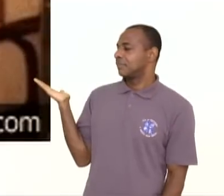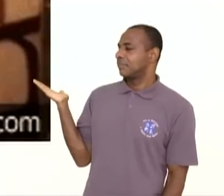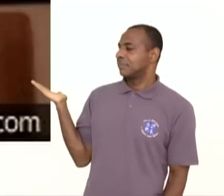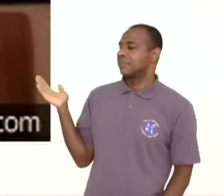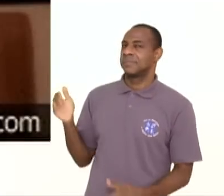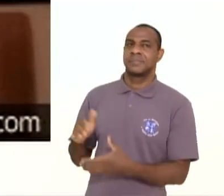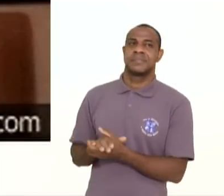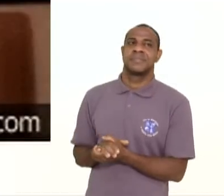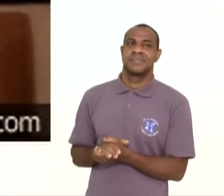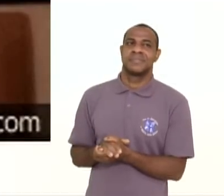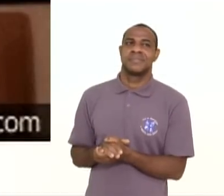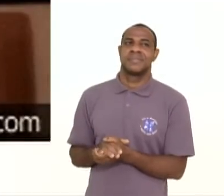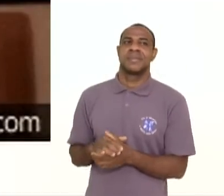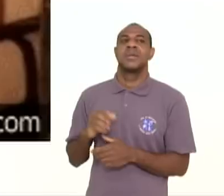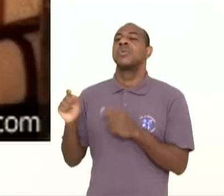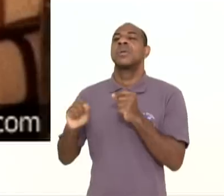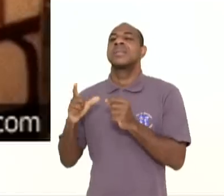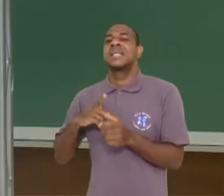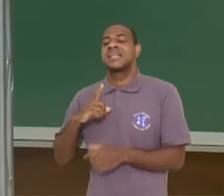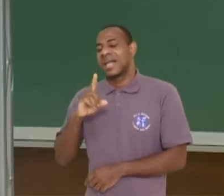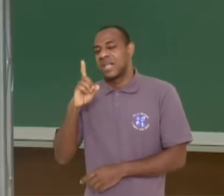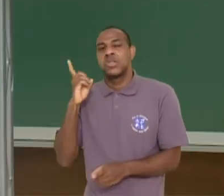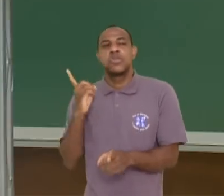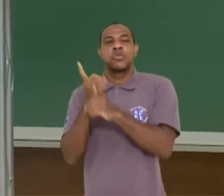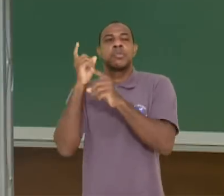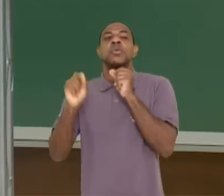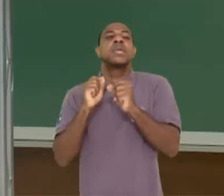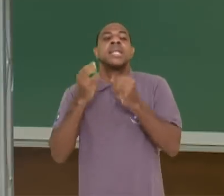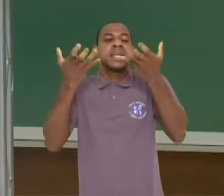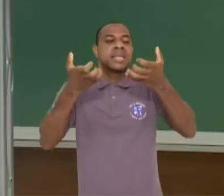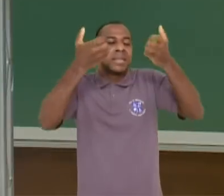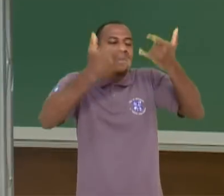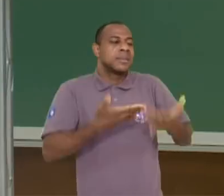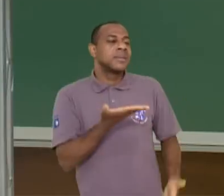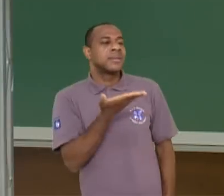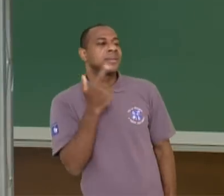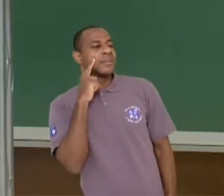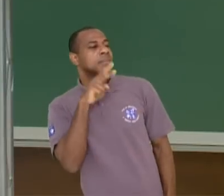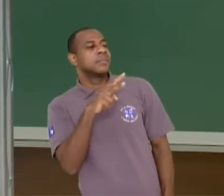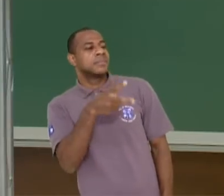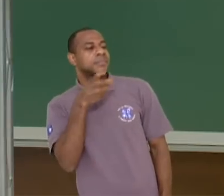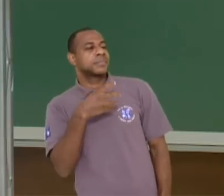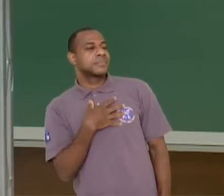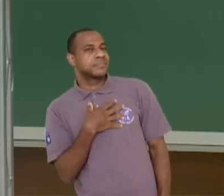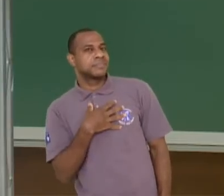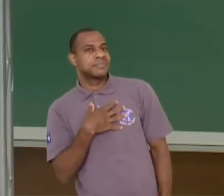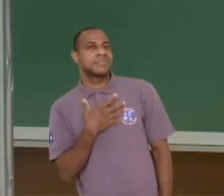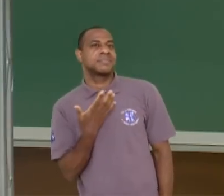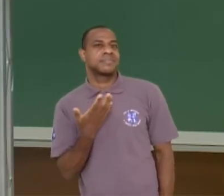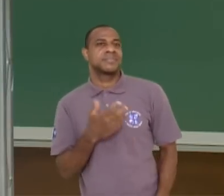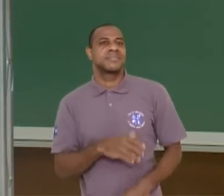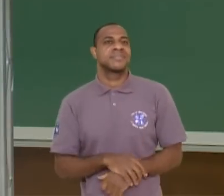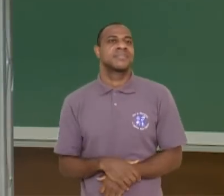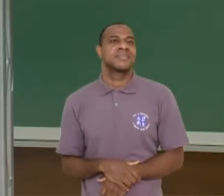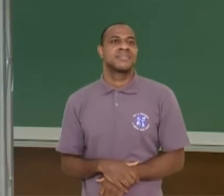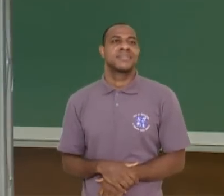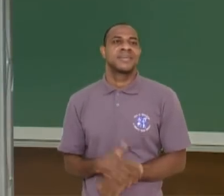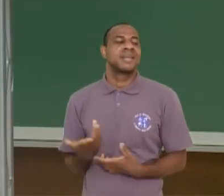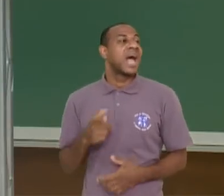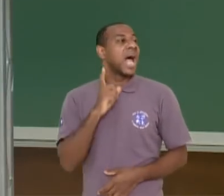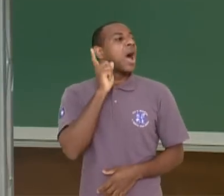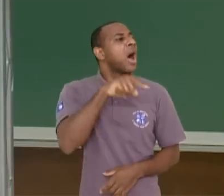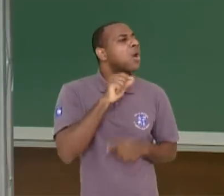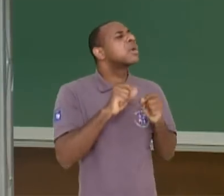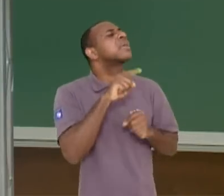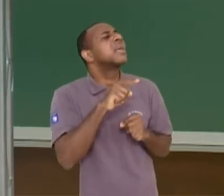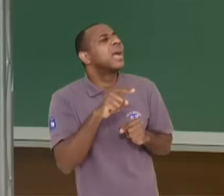tentar adivinhar o que está sendo repassado através de gestos e expressões. Então, fica tranquilo, através dessa animação, né, fica tranquilo,